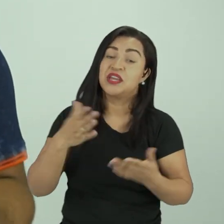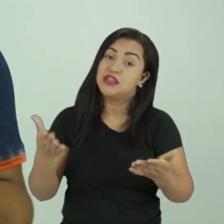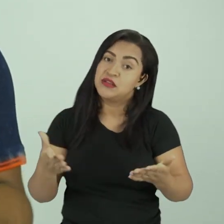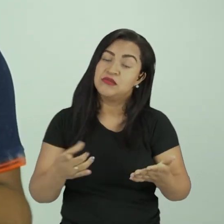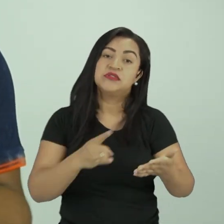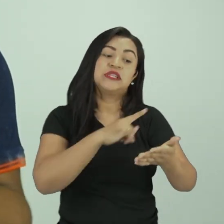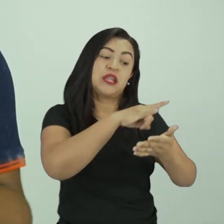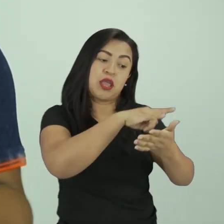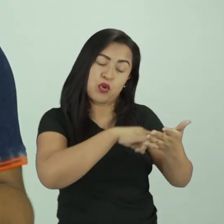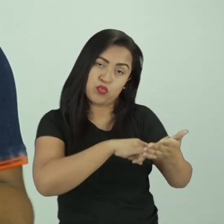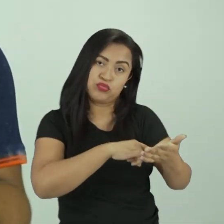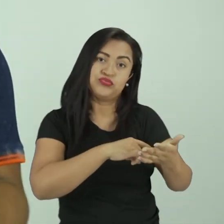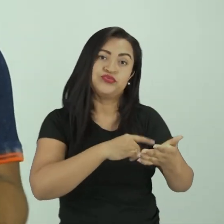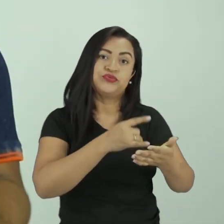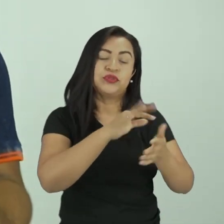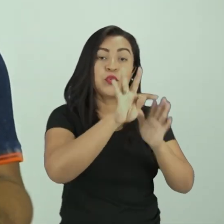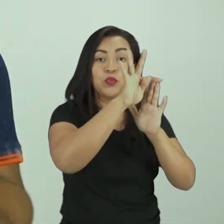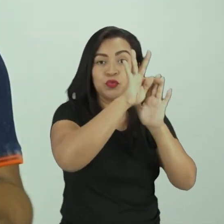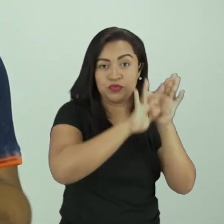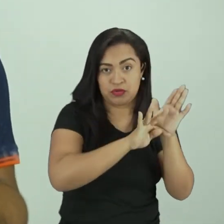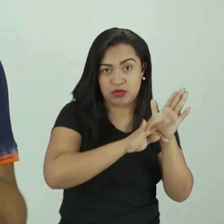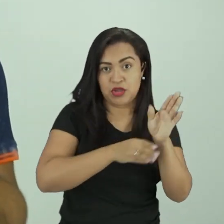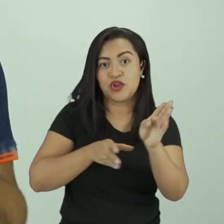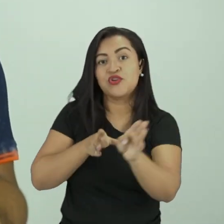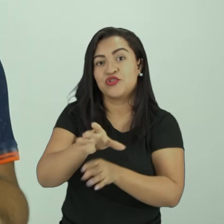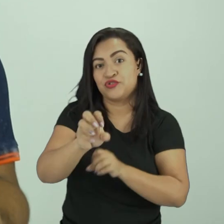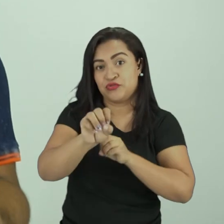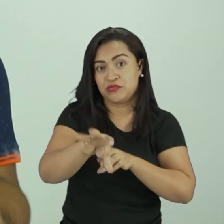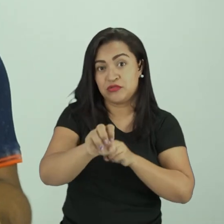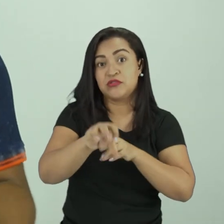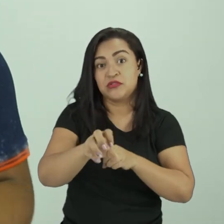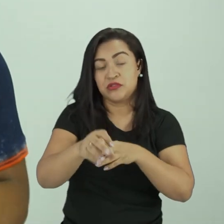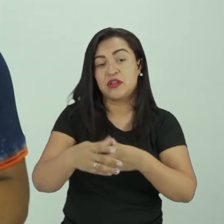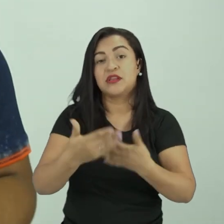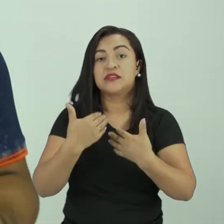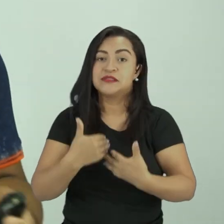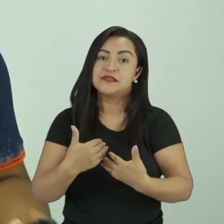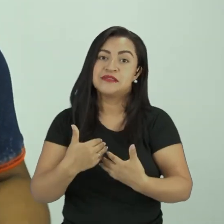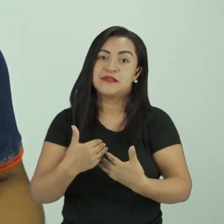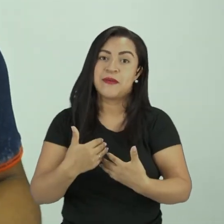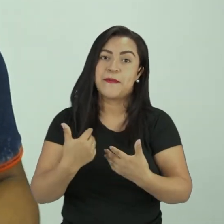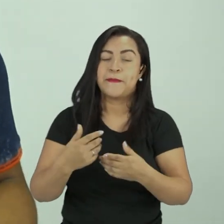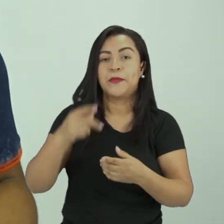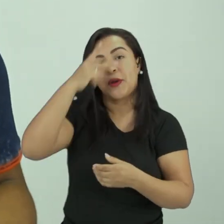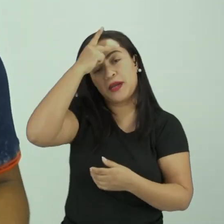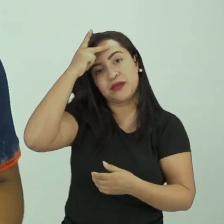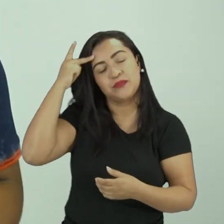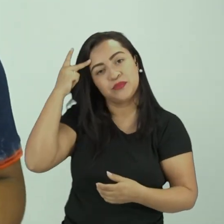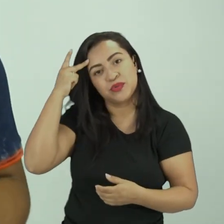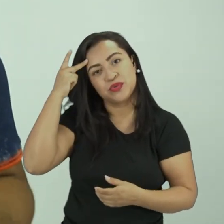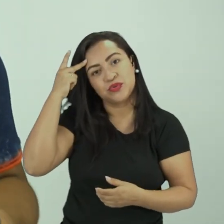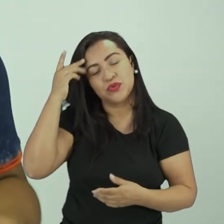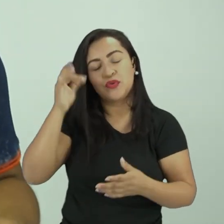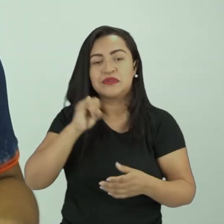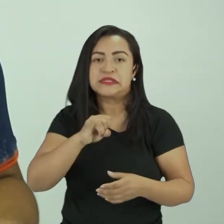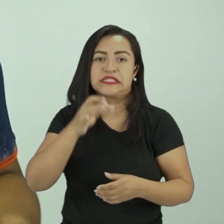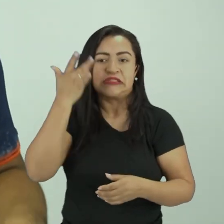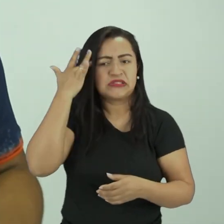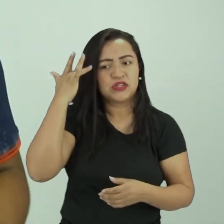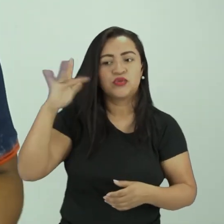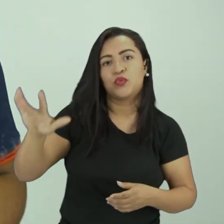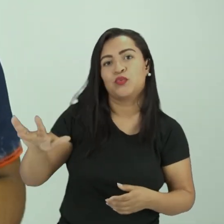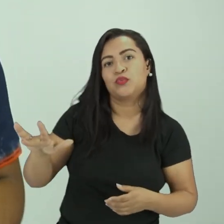e orientando o passo a passo daquilo ali. Tá bom? Se tem alguma coisa aí que você não sabe, que você não